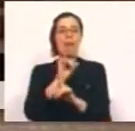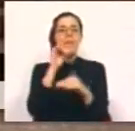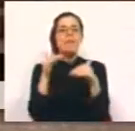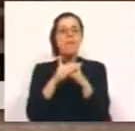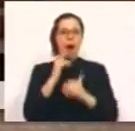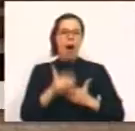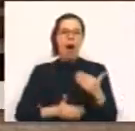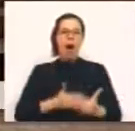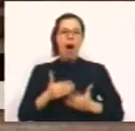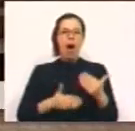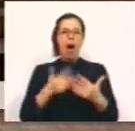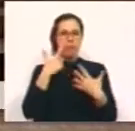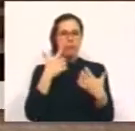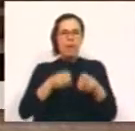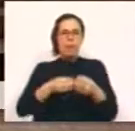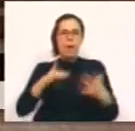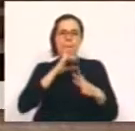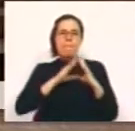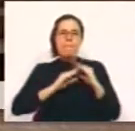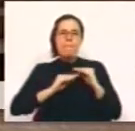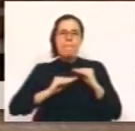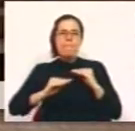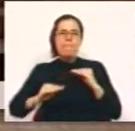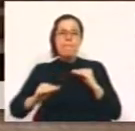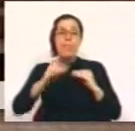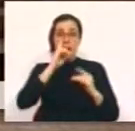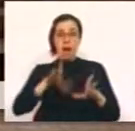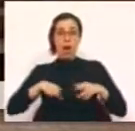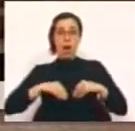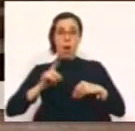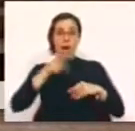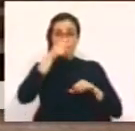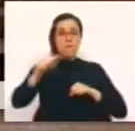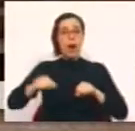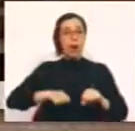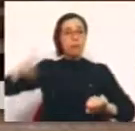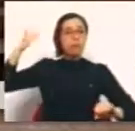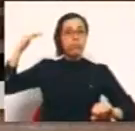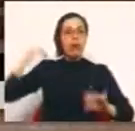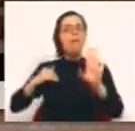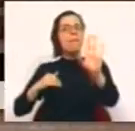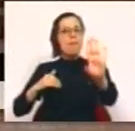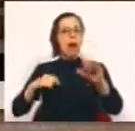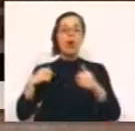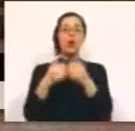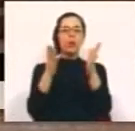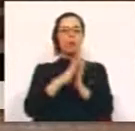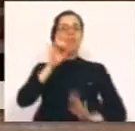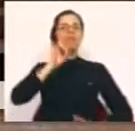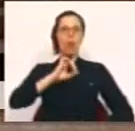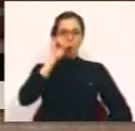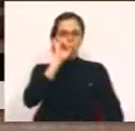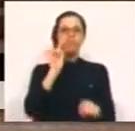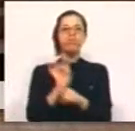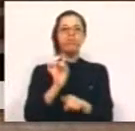morte continuasse a sair à rua, silenciando quem não pactuasse com o fascismo, mas também a todas as mulheres e